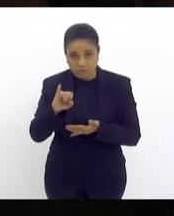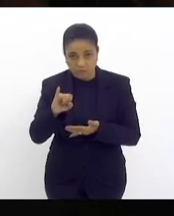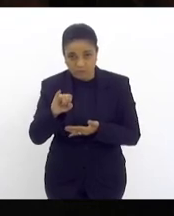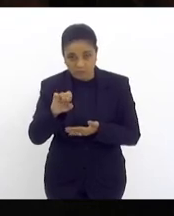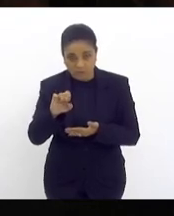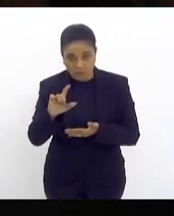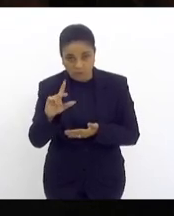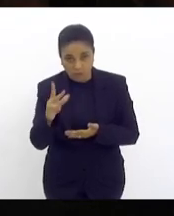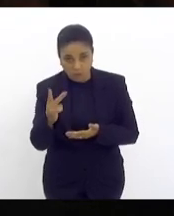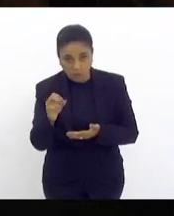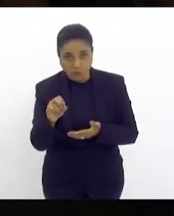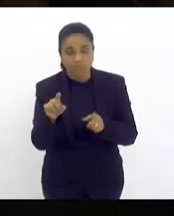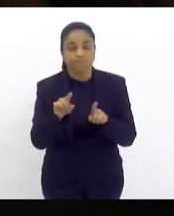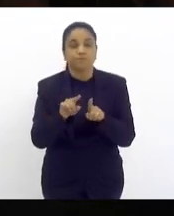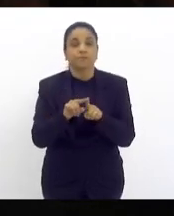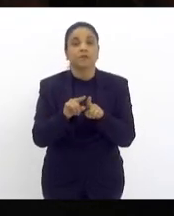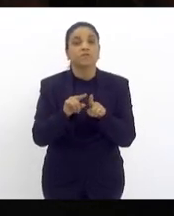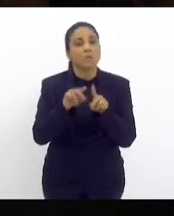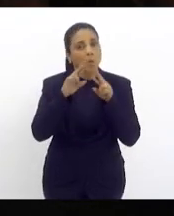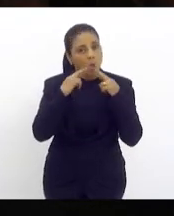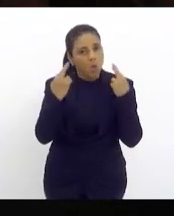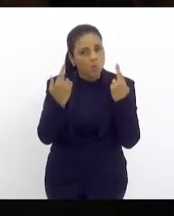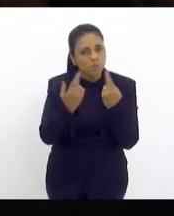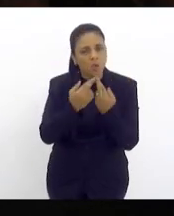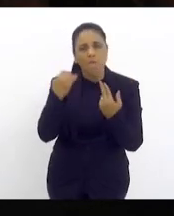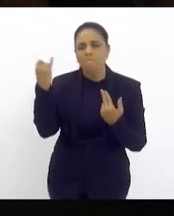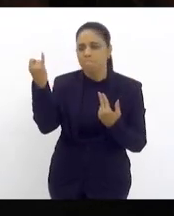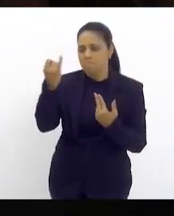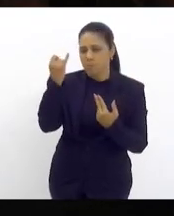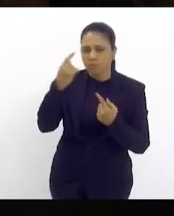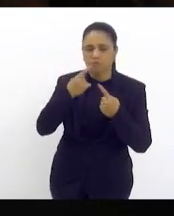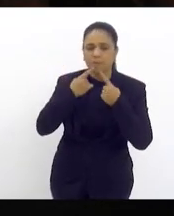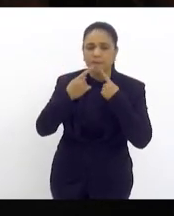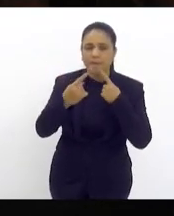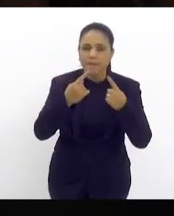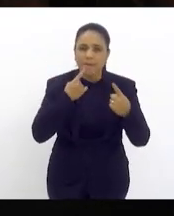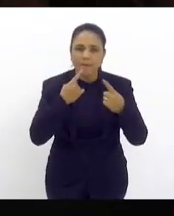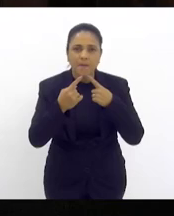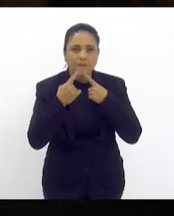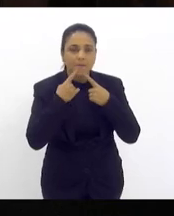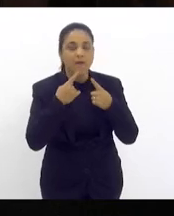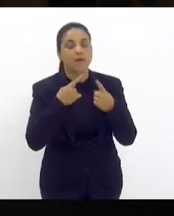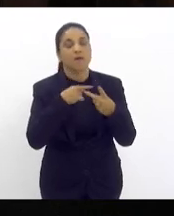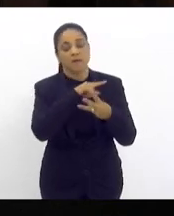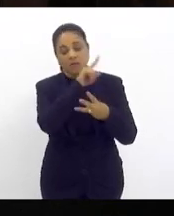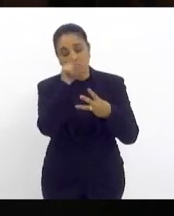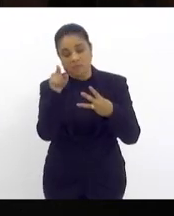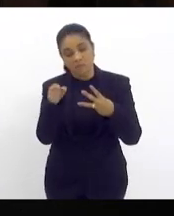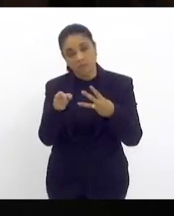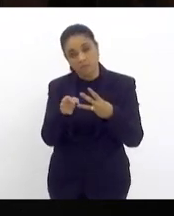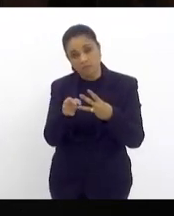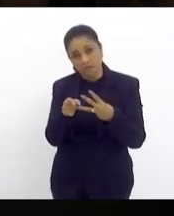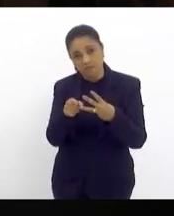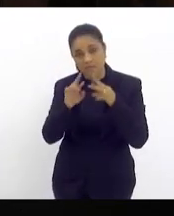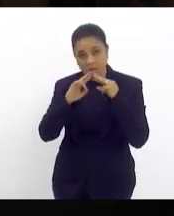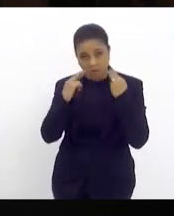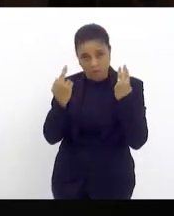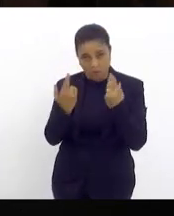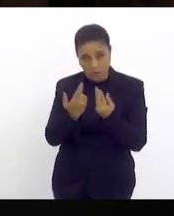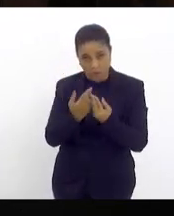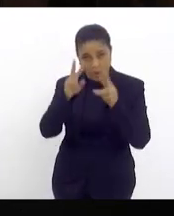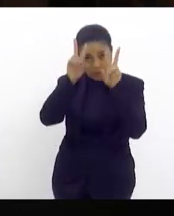E que nós conseguimos fazer e dialogar e como um último ponto que nós também tivemos nessa reunião